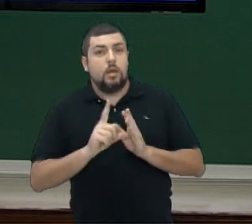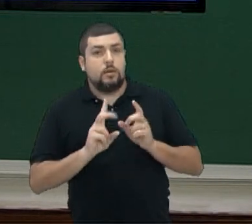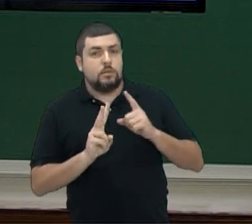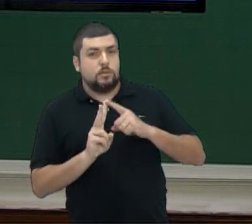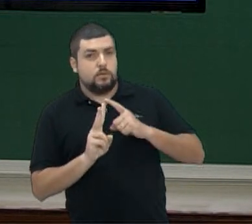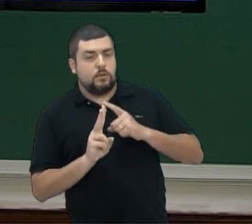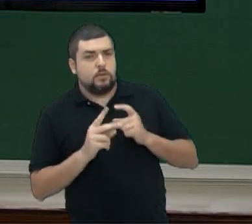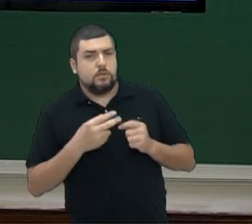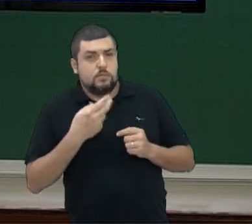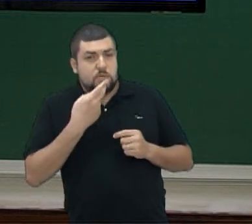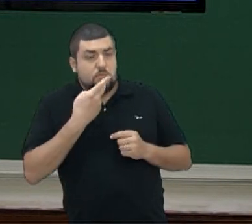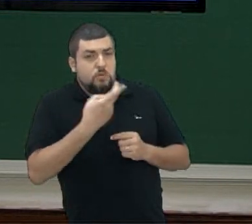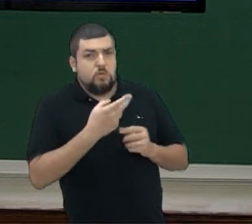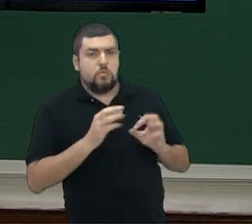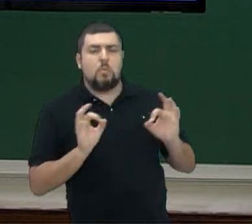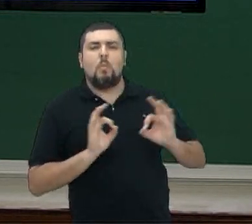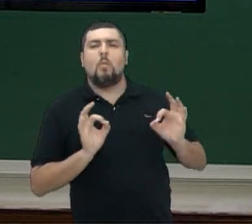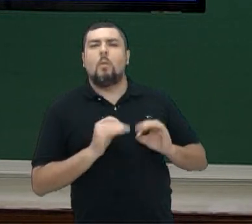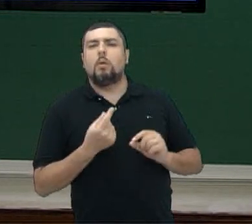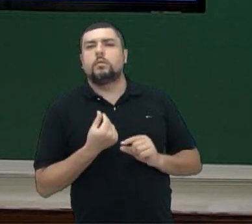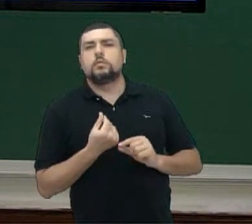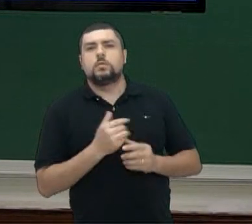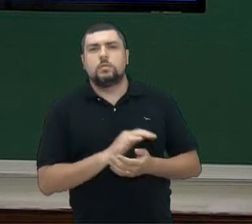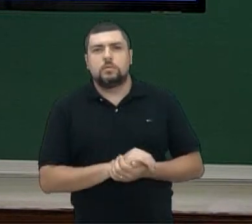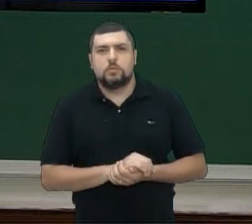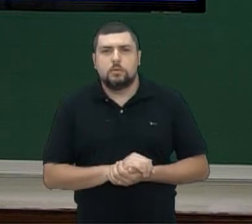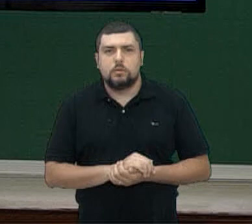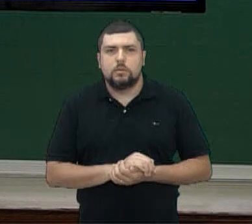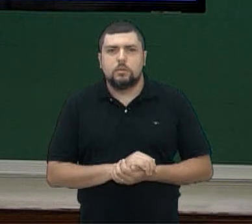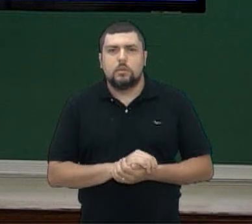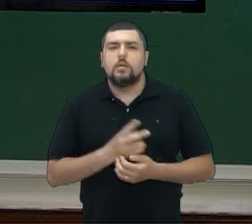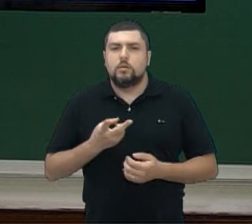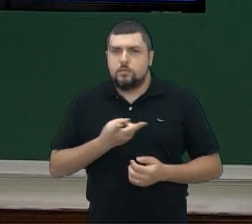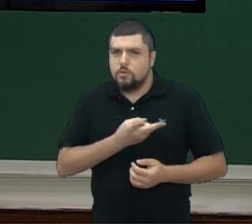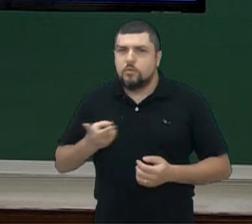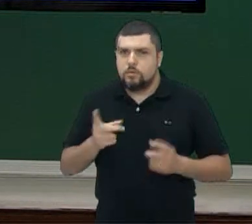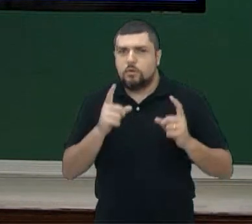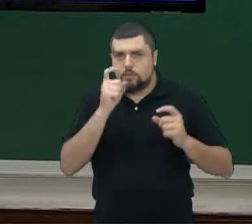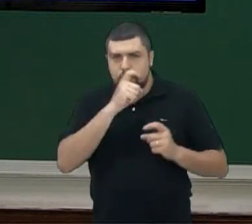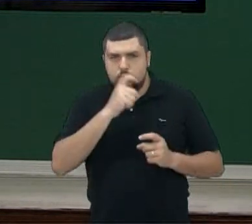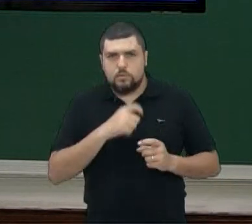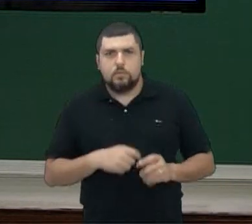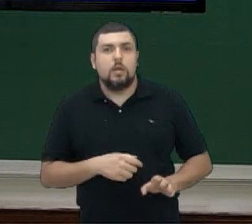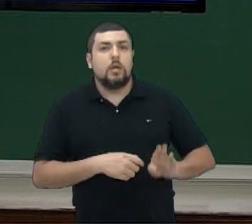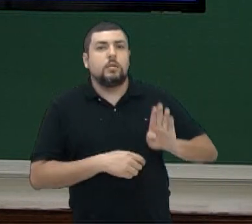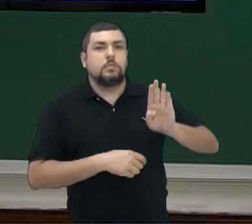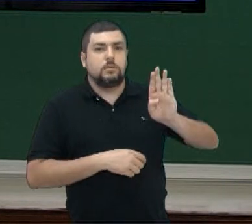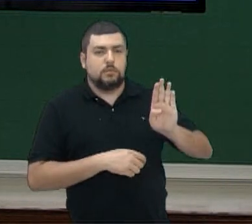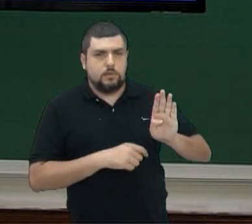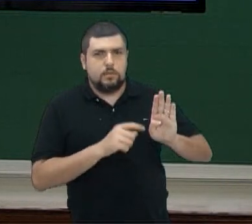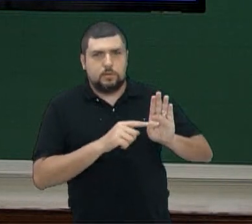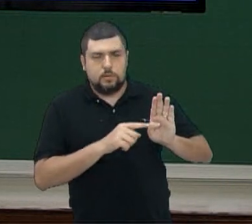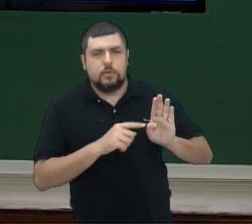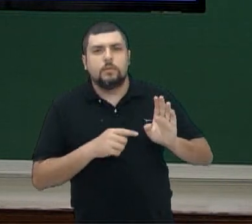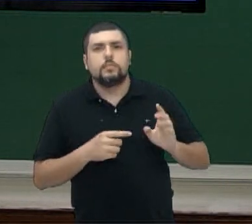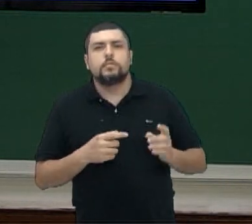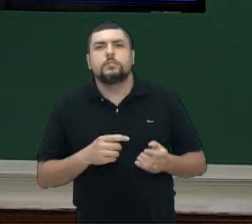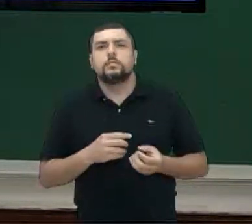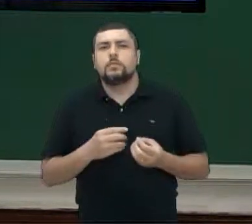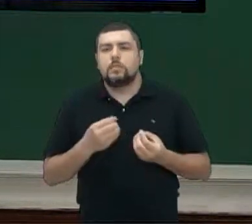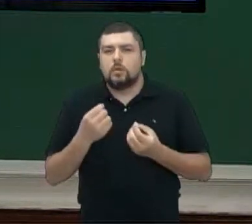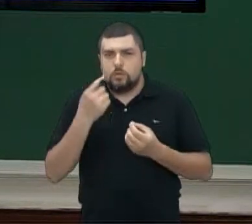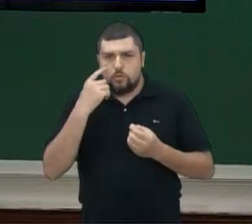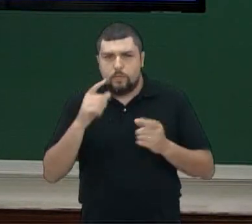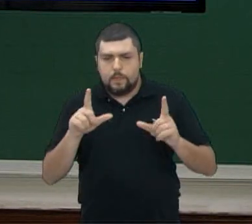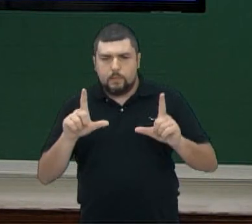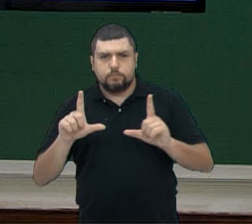ok? E a letra B, como eu disse para vocês no slide anterior, né, para ajudar na resposta de vocês, eu vou deixar um word